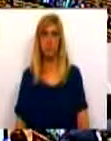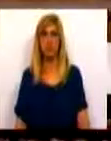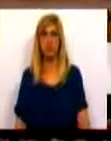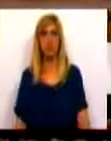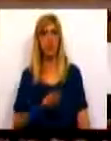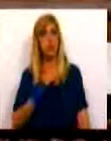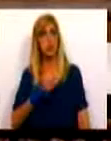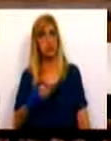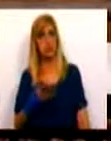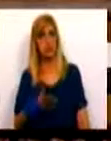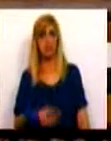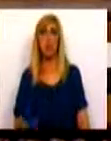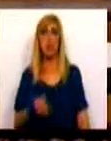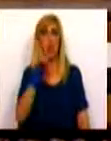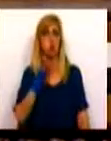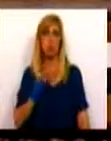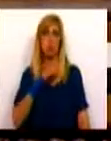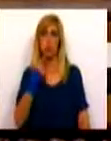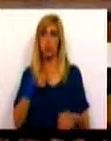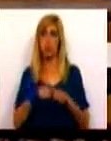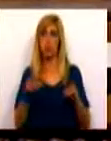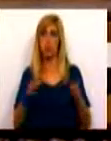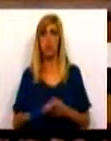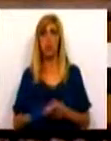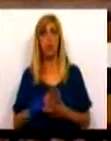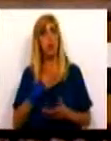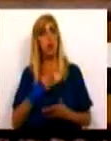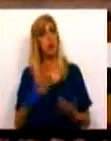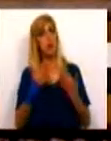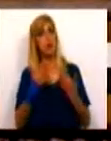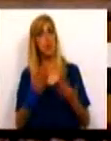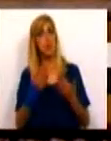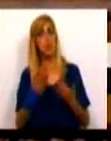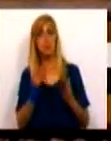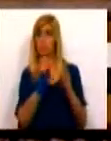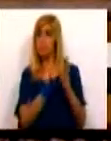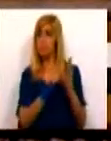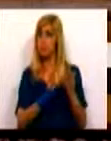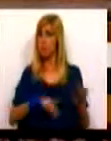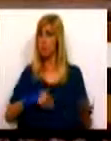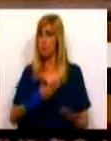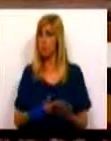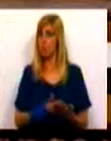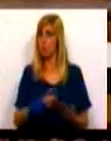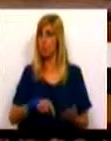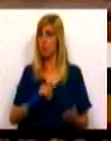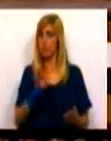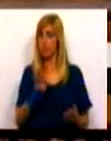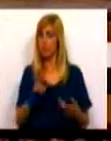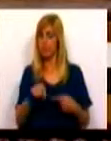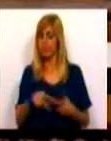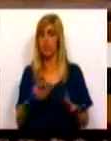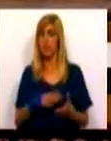Senhor Presidente, senhoras e senhores deputados, gostava de saudar o agendamento proposto aqui pelo Partido Ecologista aos Verdes e que